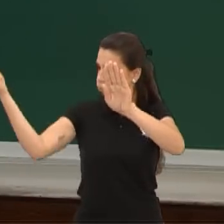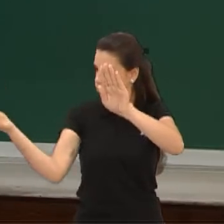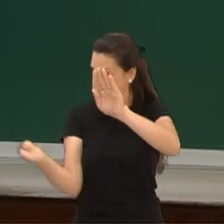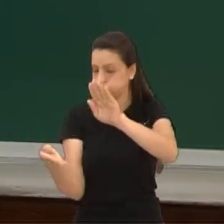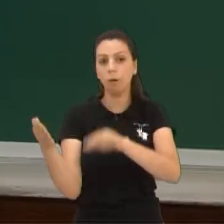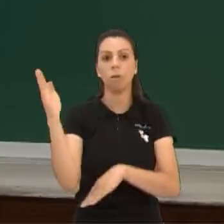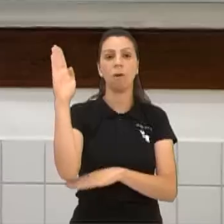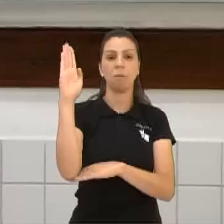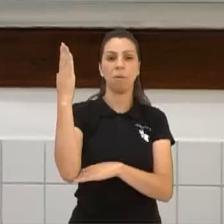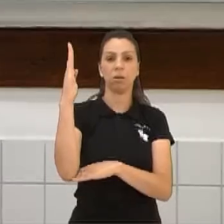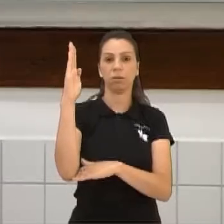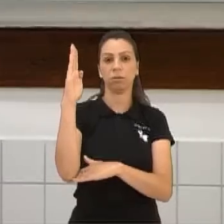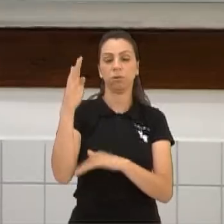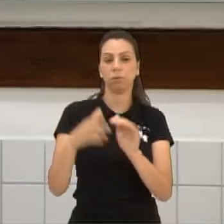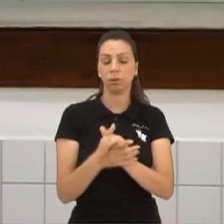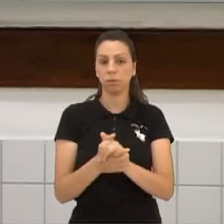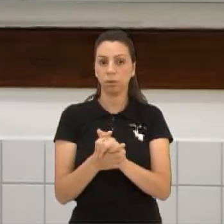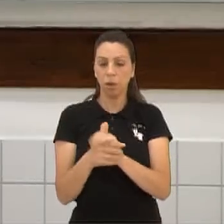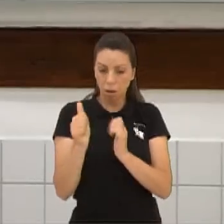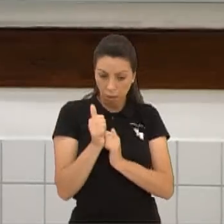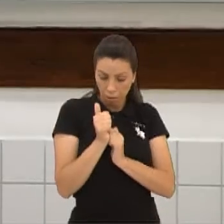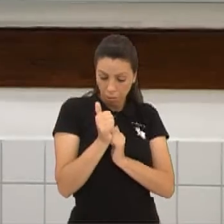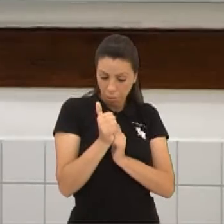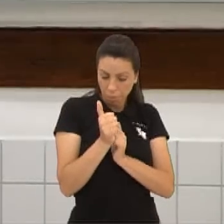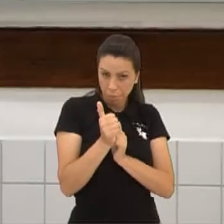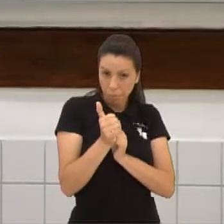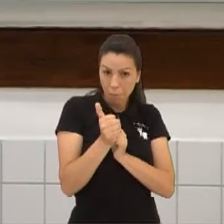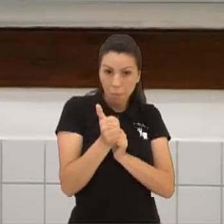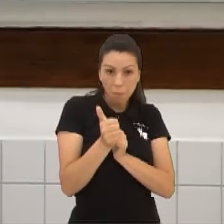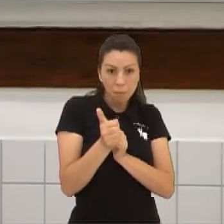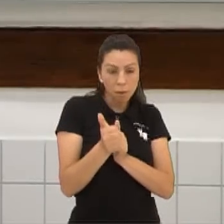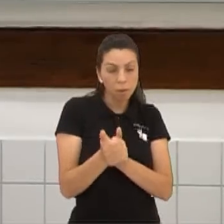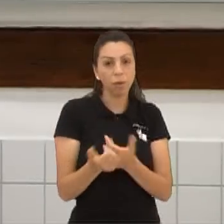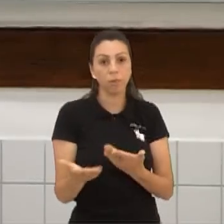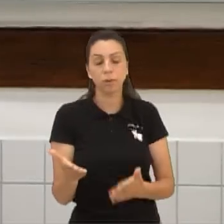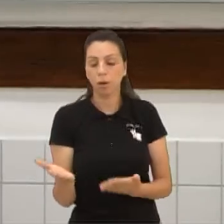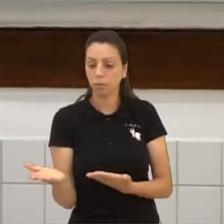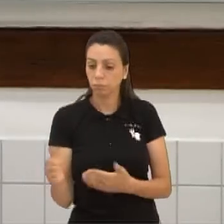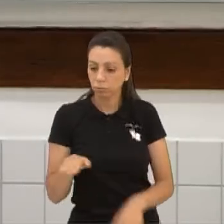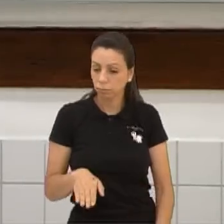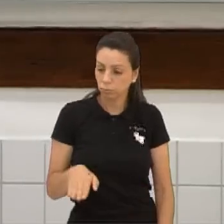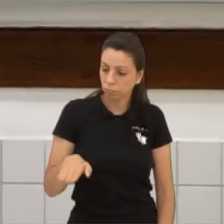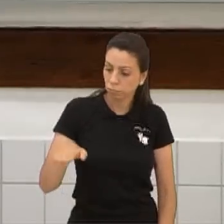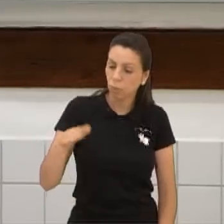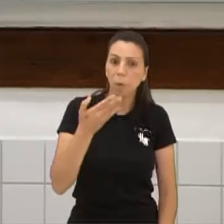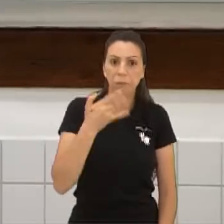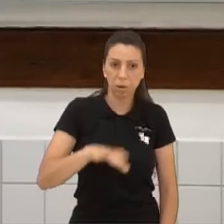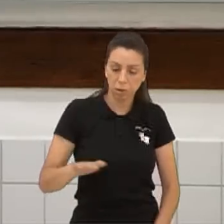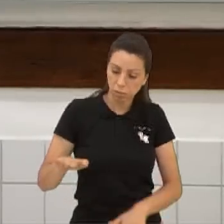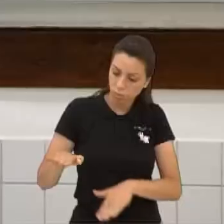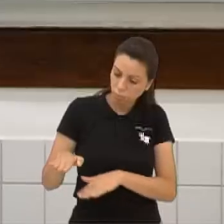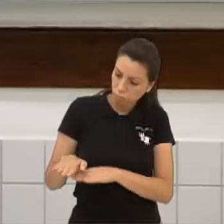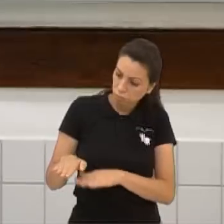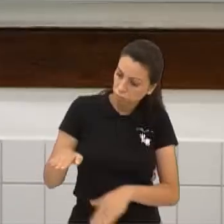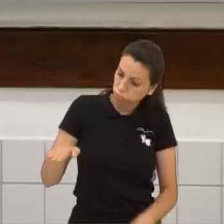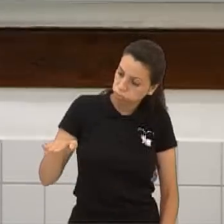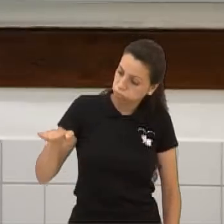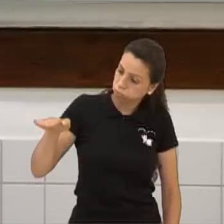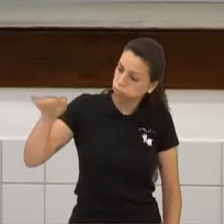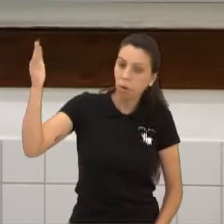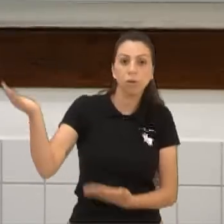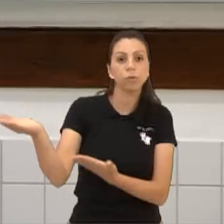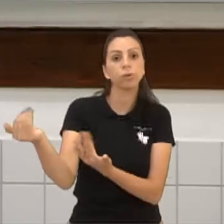primeira televisão, ela nos acompanhou, eu me lembro que eu já era jovem, né? Meu pai, quando comprou, eu era criança, eu já